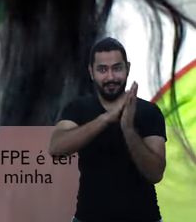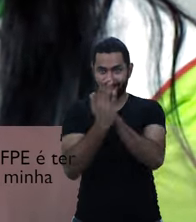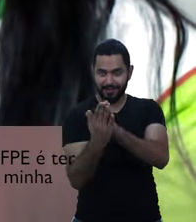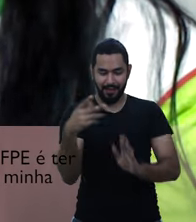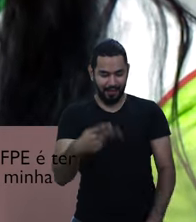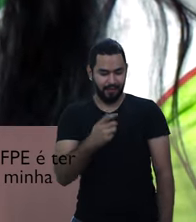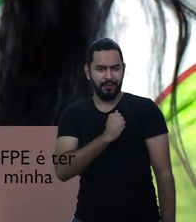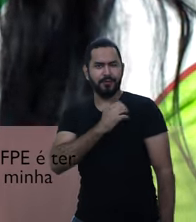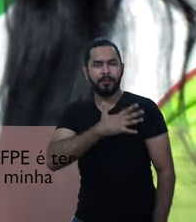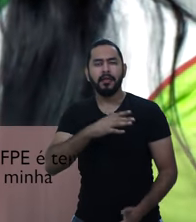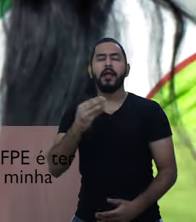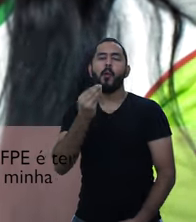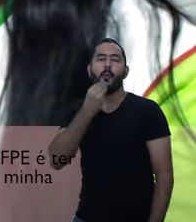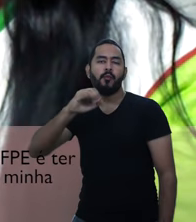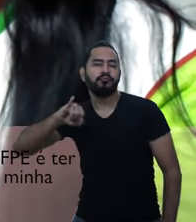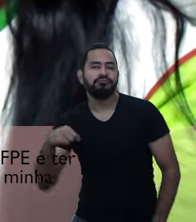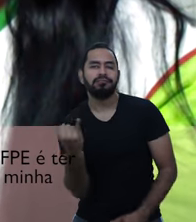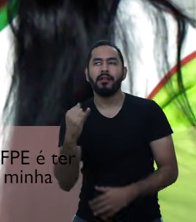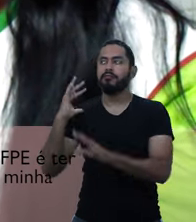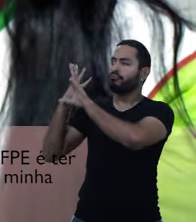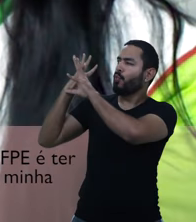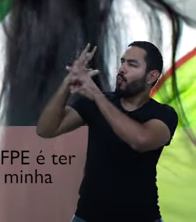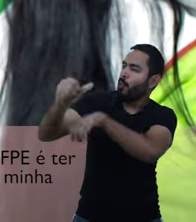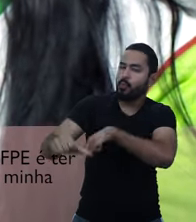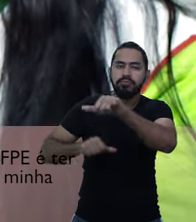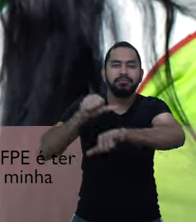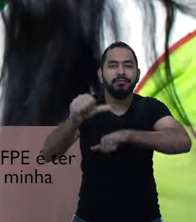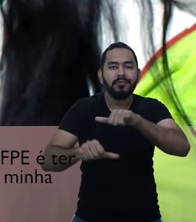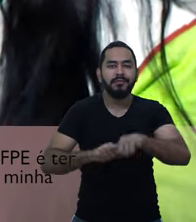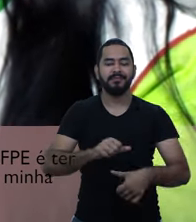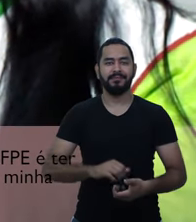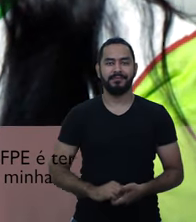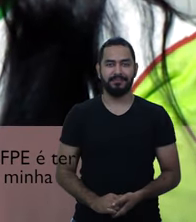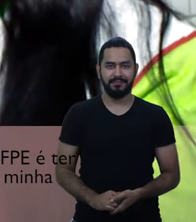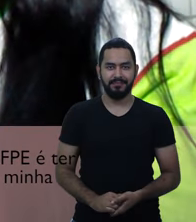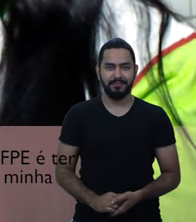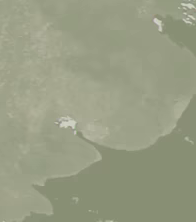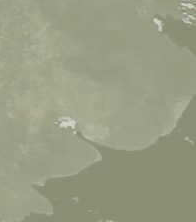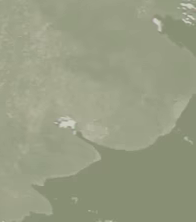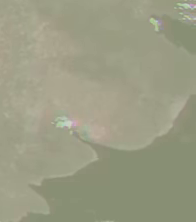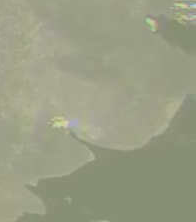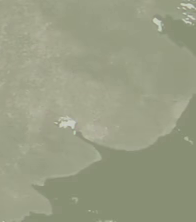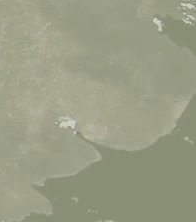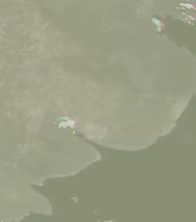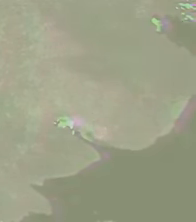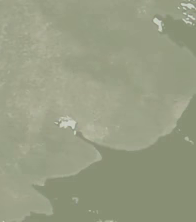trans no Instituto Federal de Pernambuco é a oportunidade de mudar minha história.